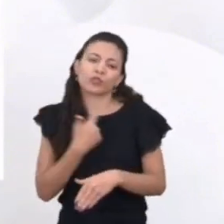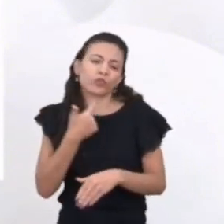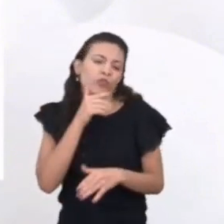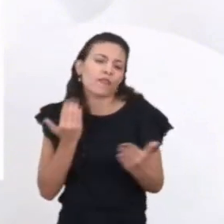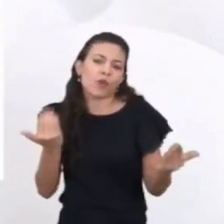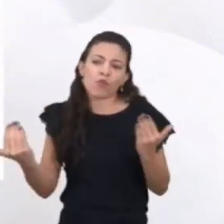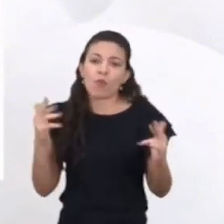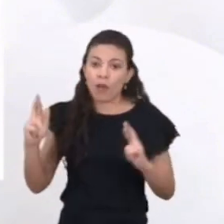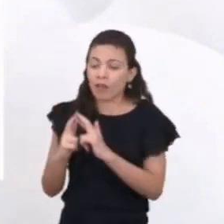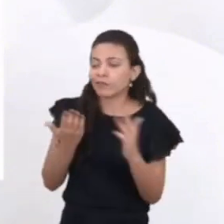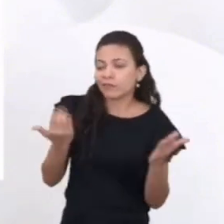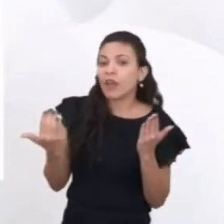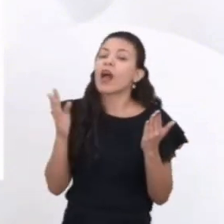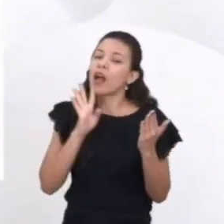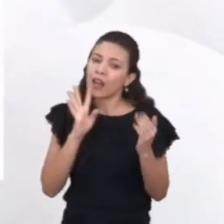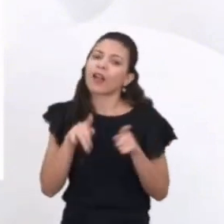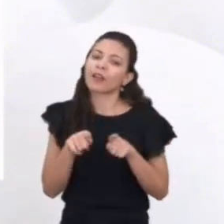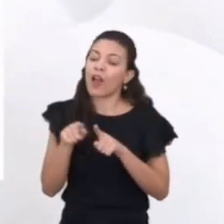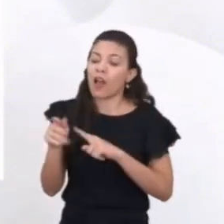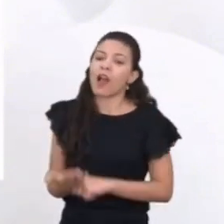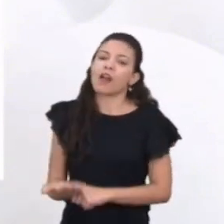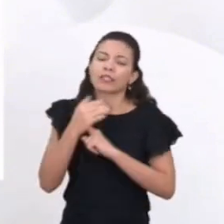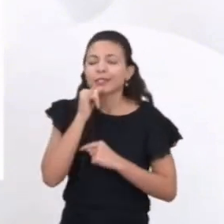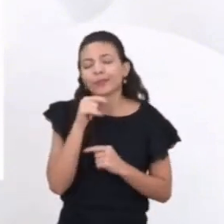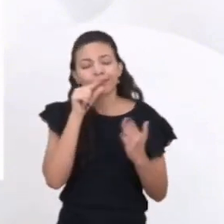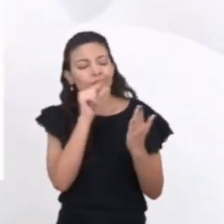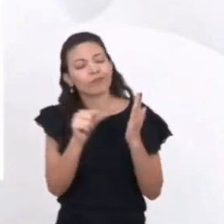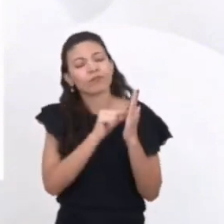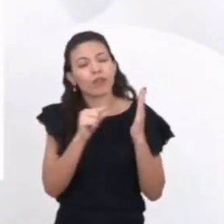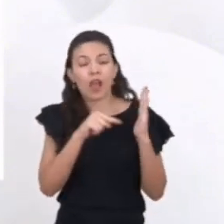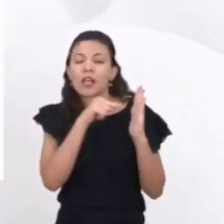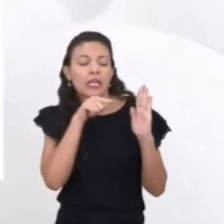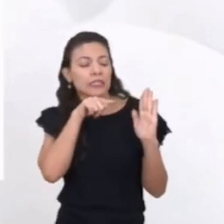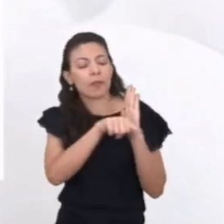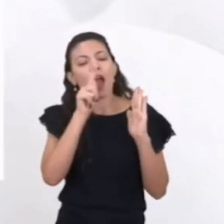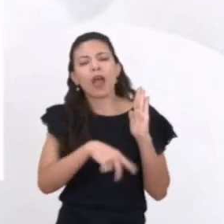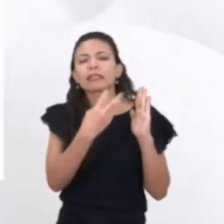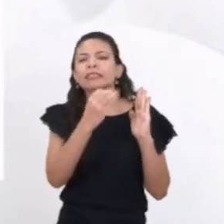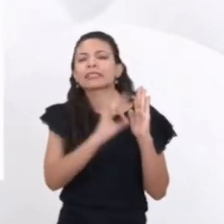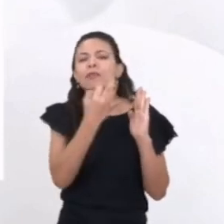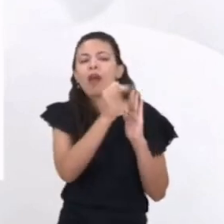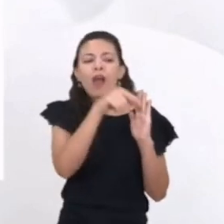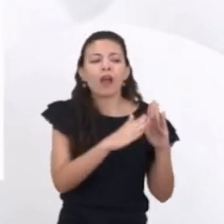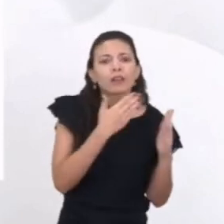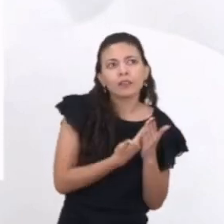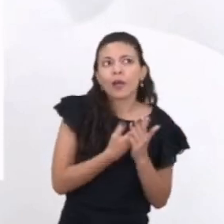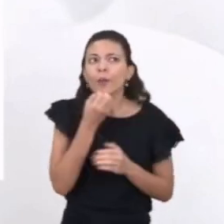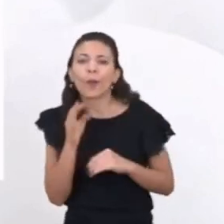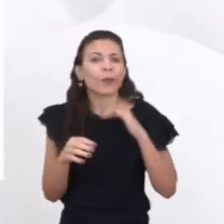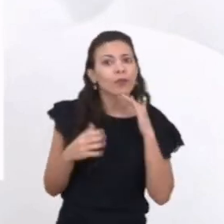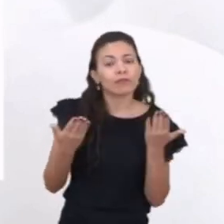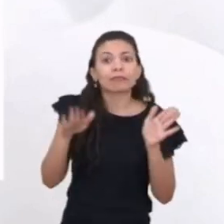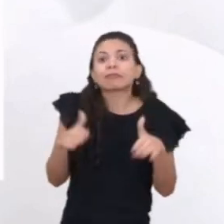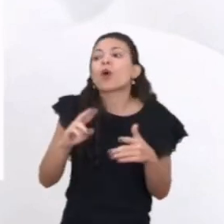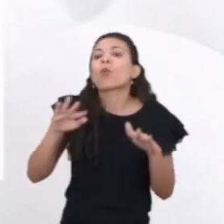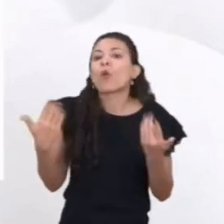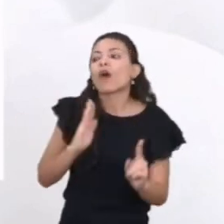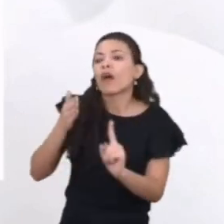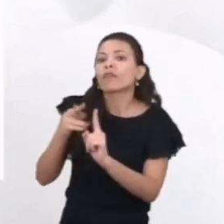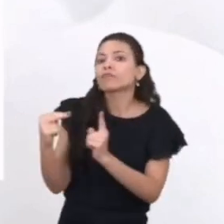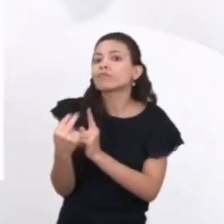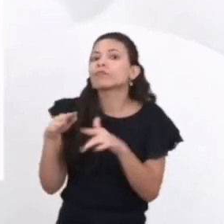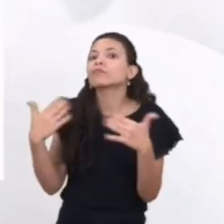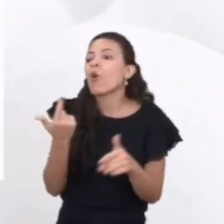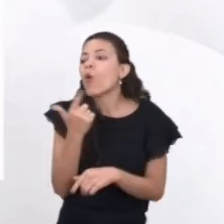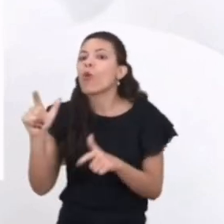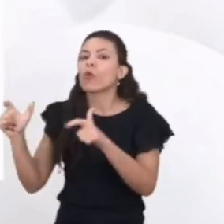comparações com a rede, e isso também é bacana, pra gente entender às vezes, quando a gente olha um item, o acerto médio desse item foi 30% nessa escola. Isso é bom ou ruim? Depende. Eu preciso olhar qual que é o acerto médio da